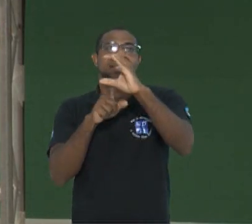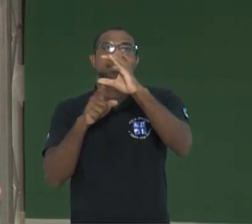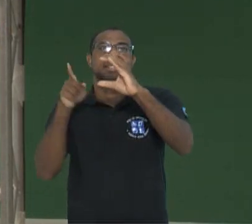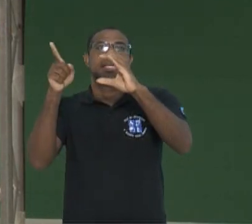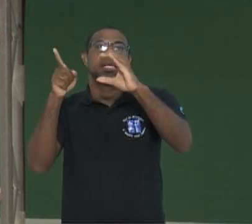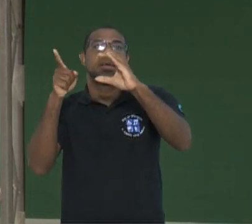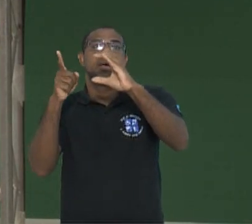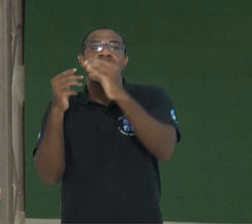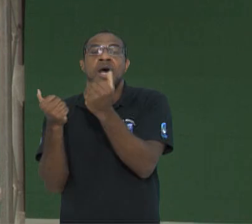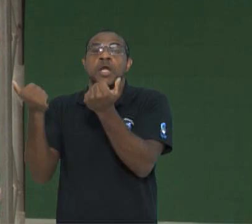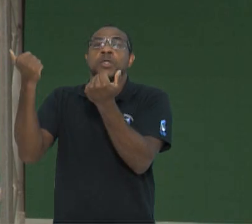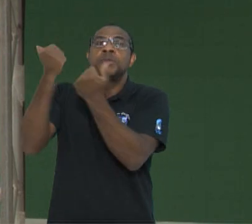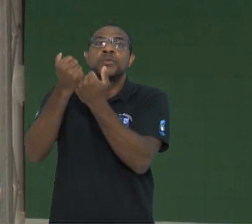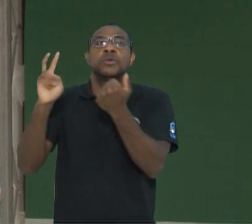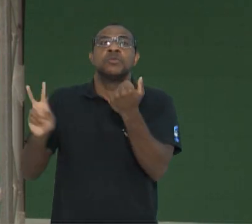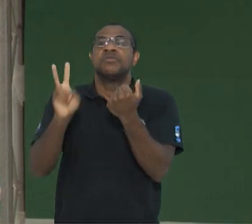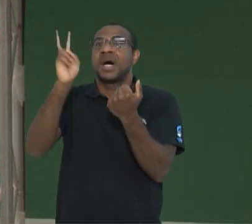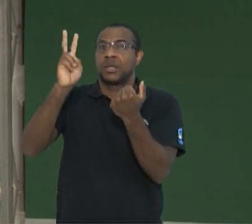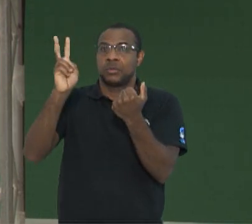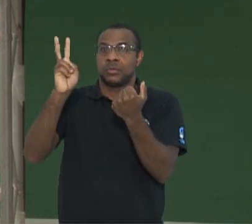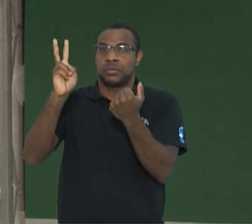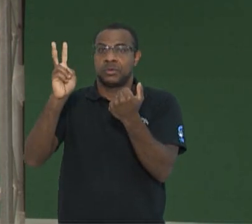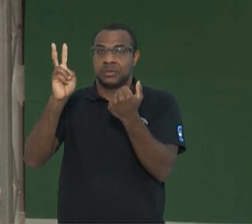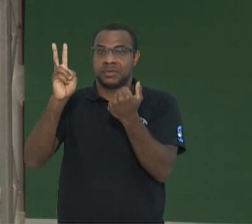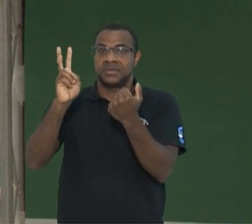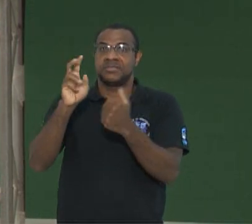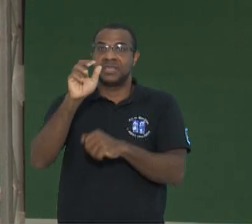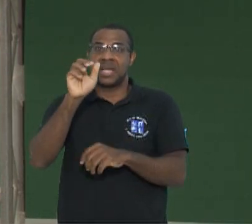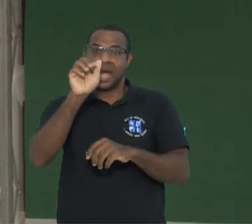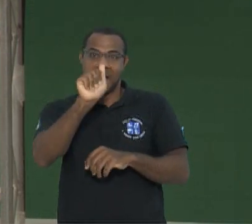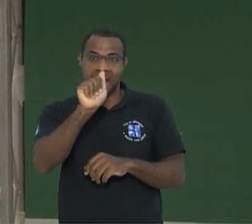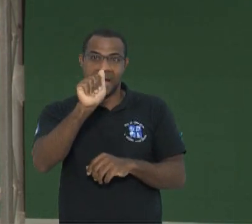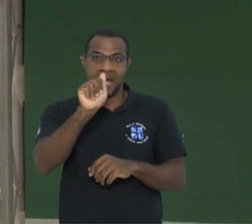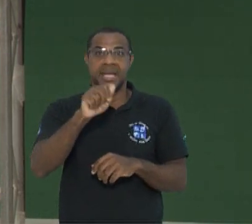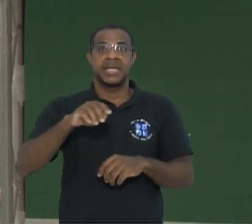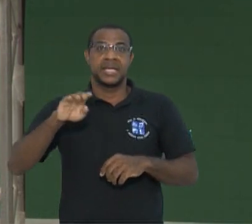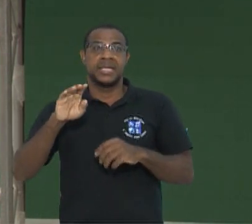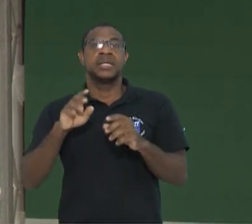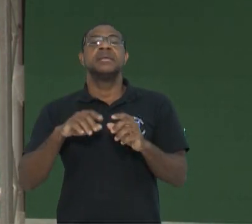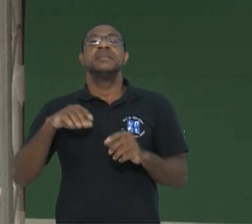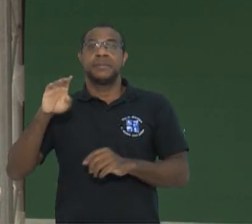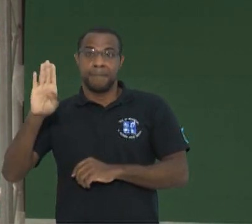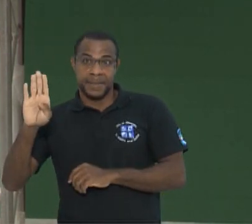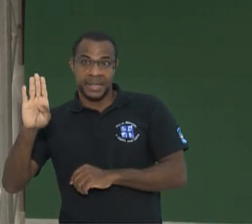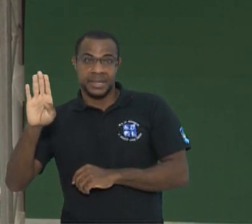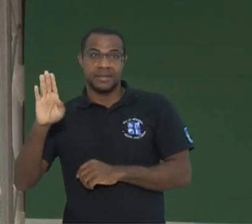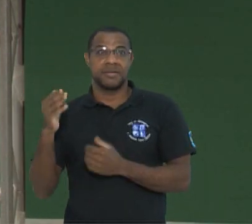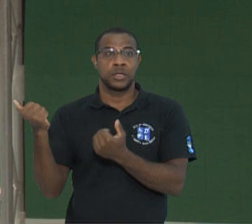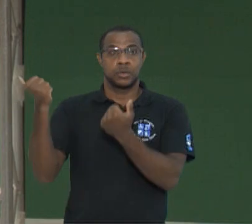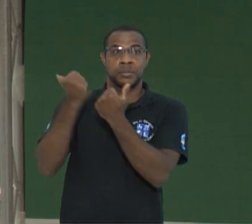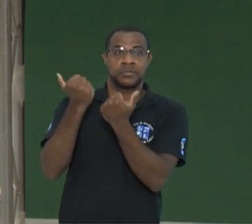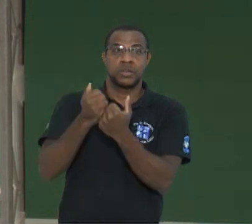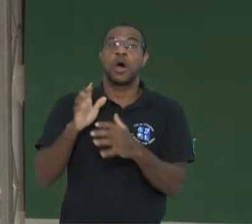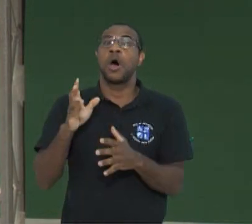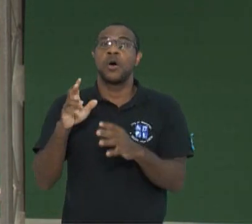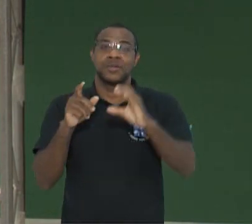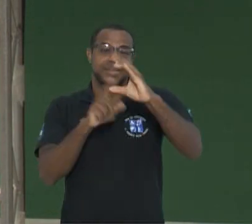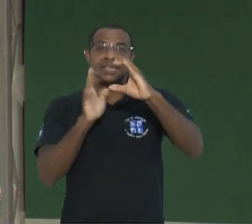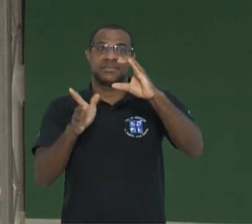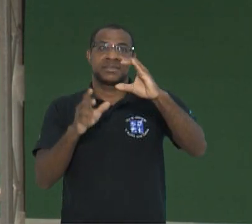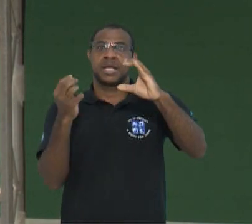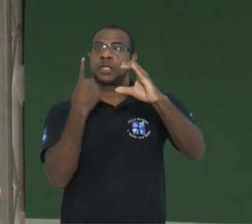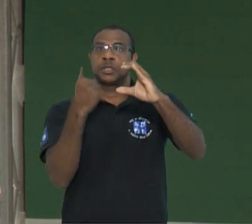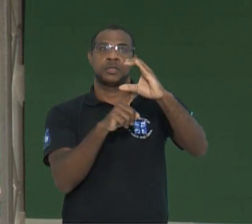fazer? Substituir os valores de A e de B. E olha que o C já está até isolado, né, gente? Ó, o C já está até sozinho aqui. C